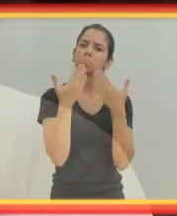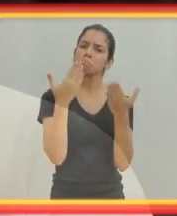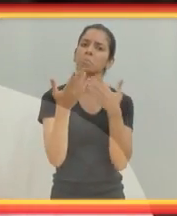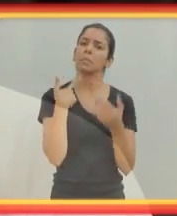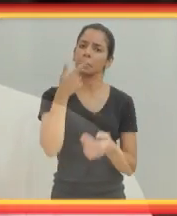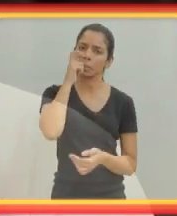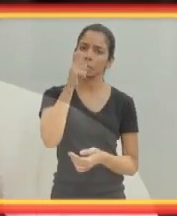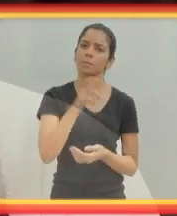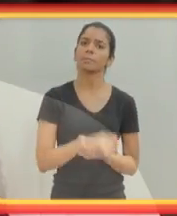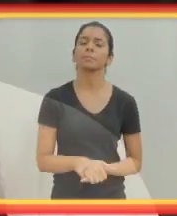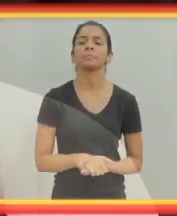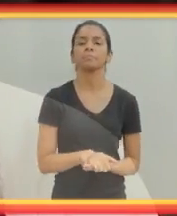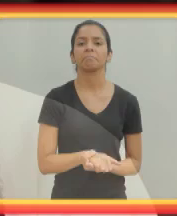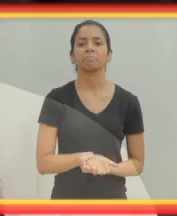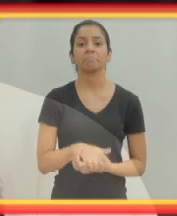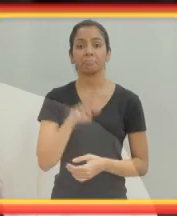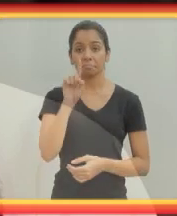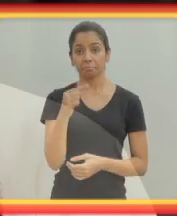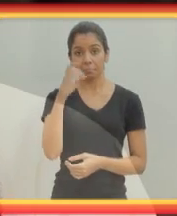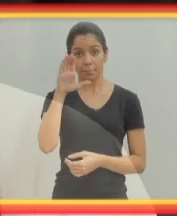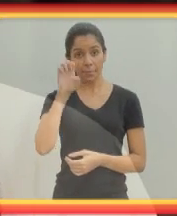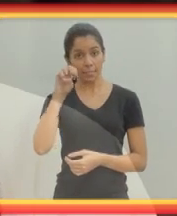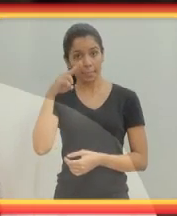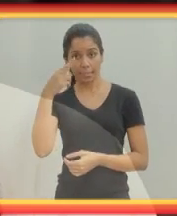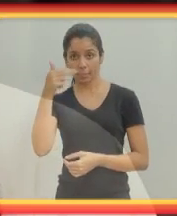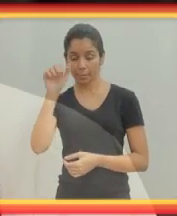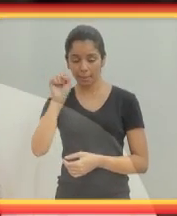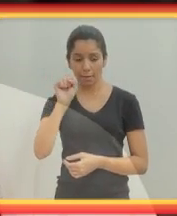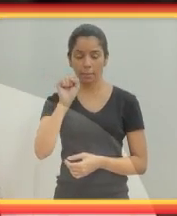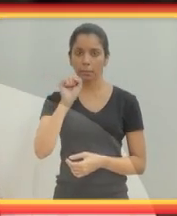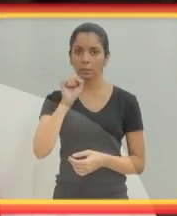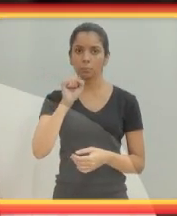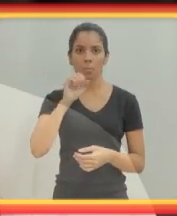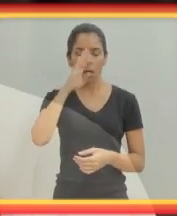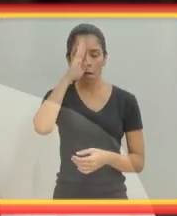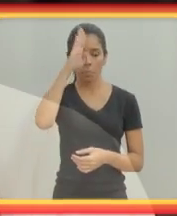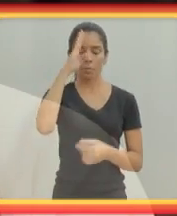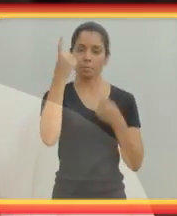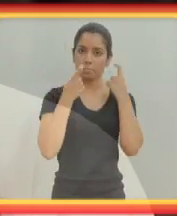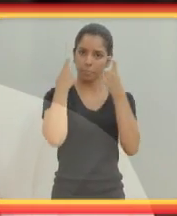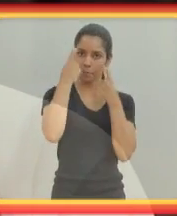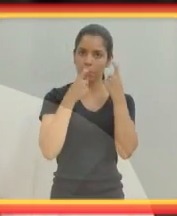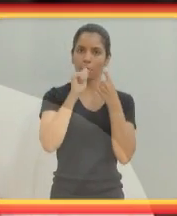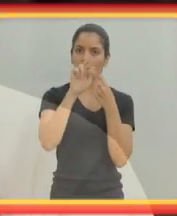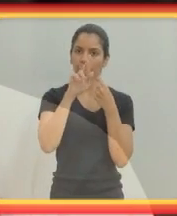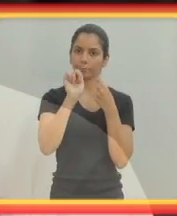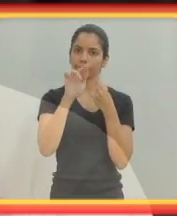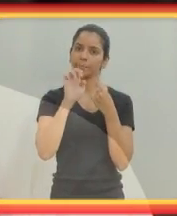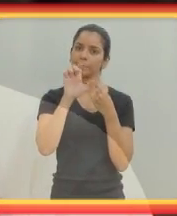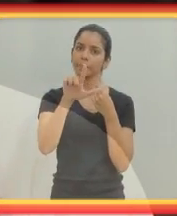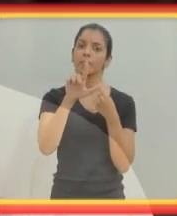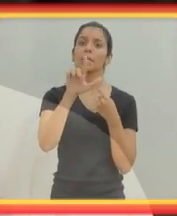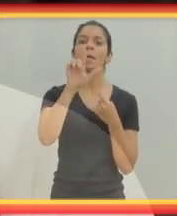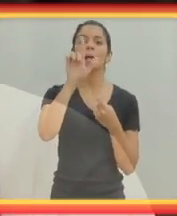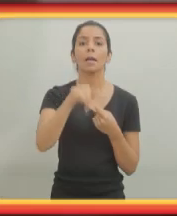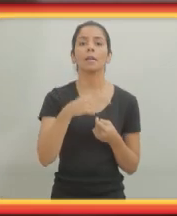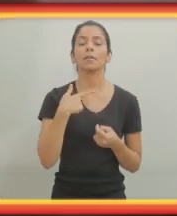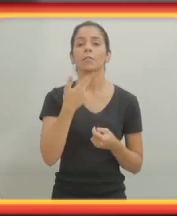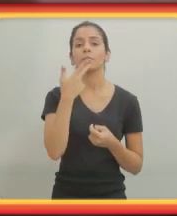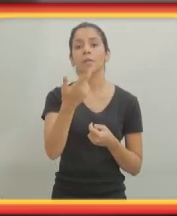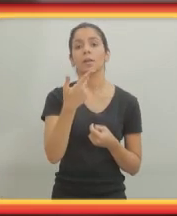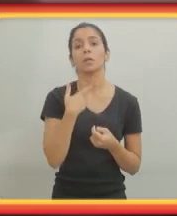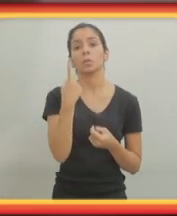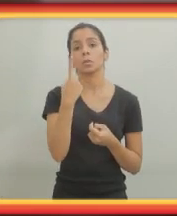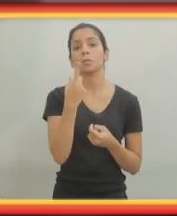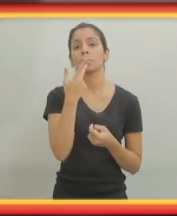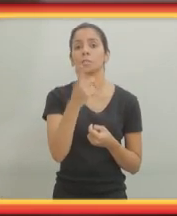bem interessante. Inclusive, uma das cenas, que era a maior preocupação dele,